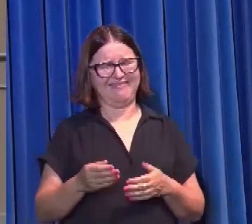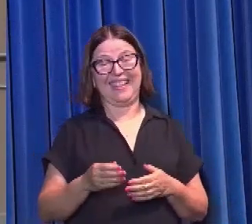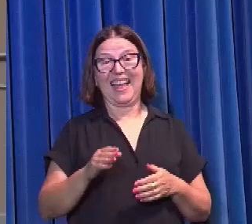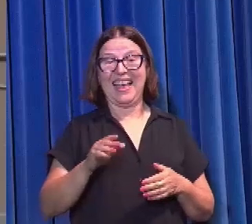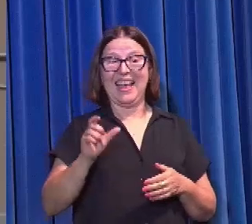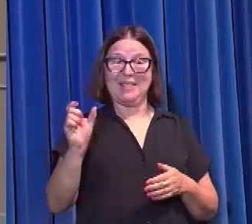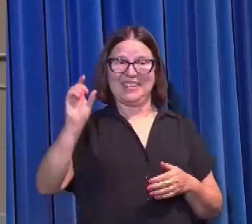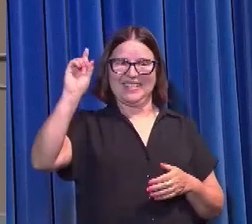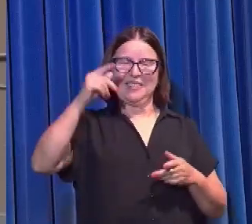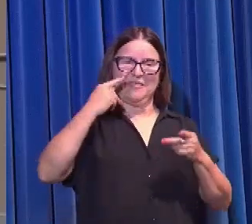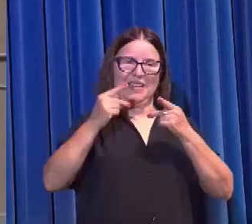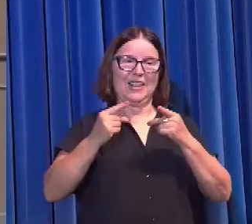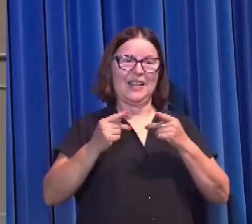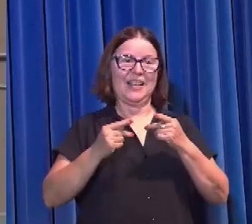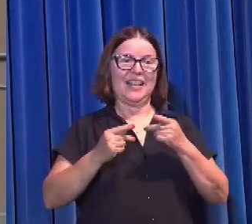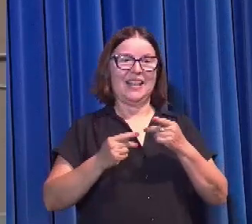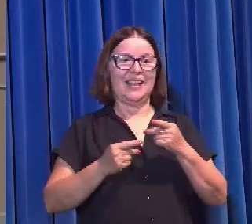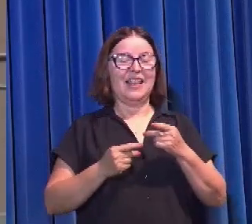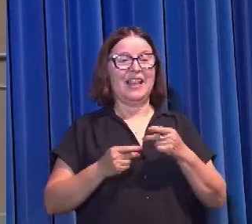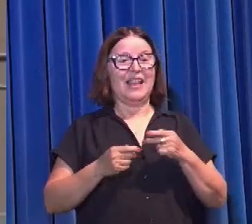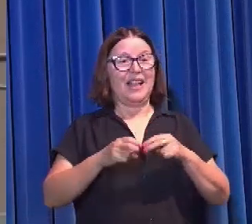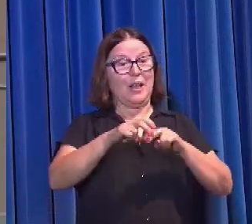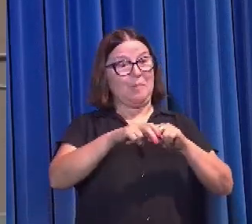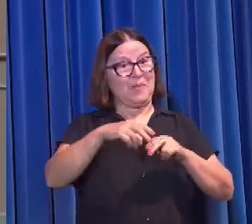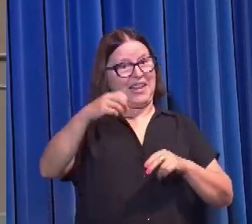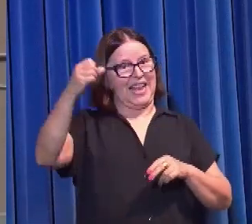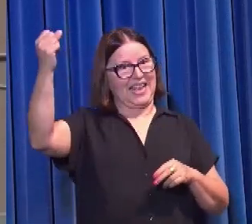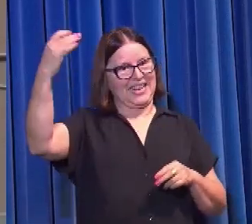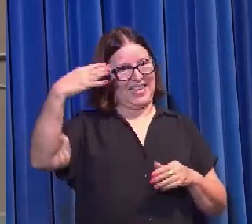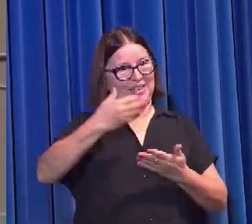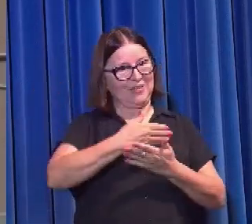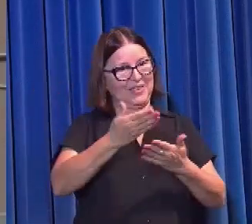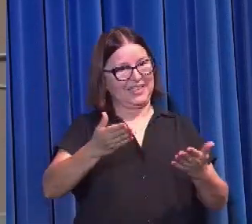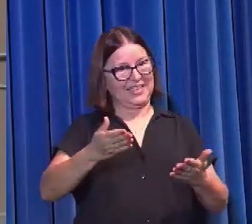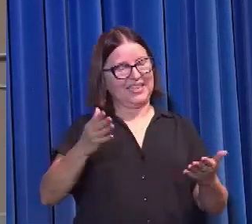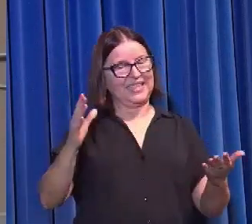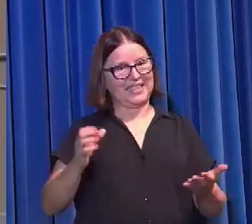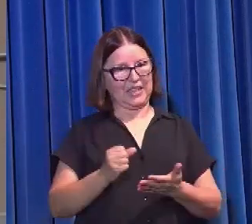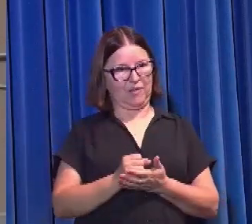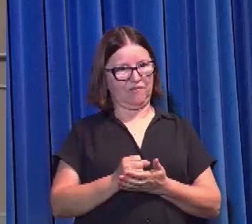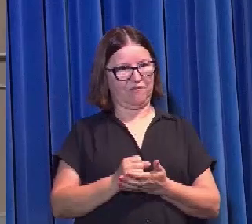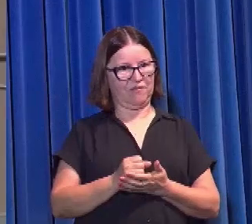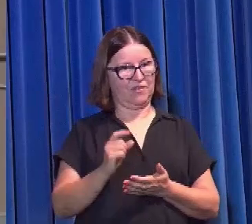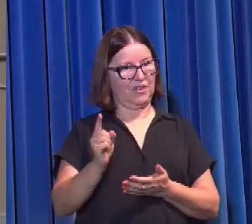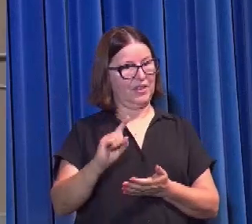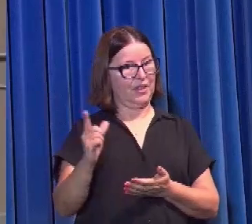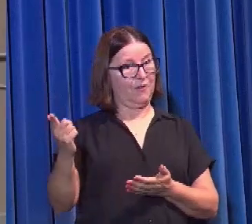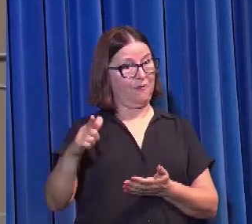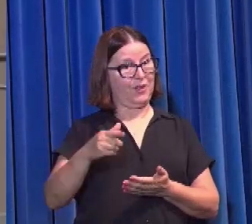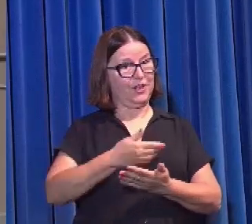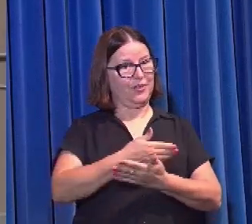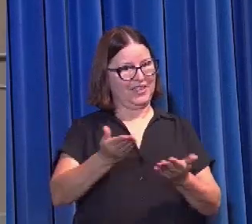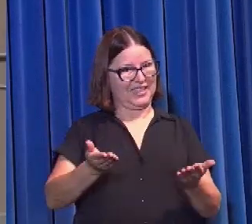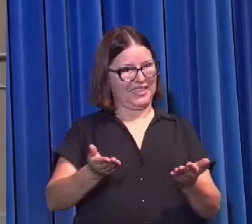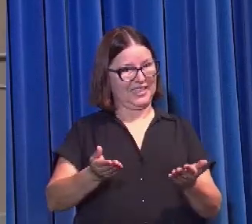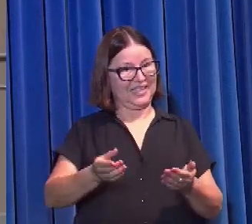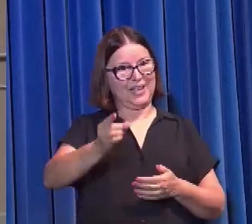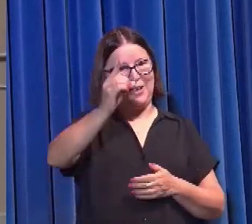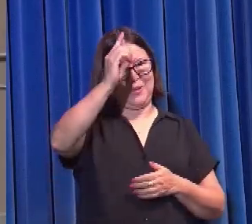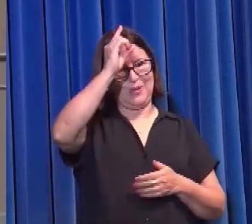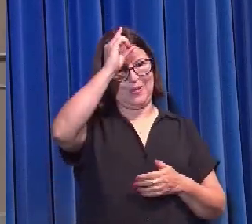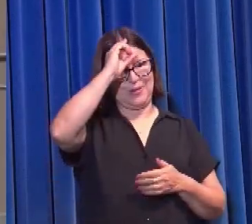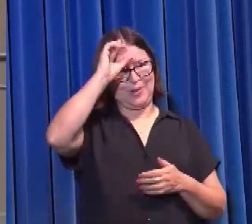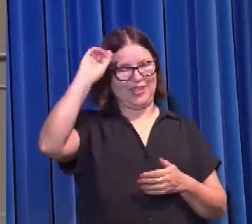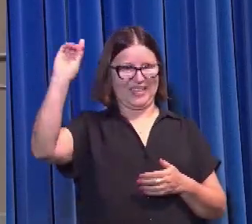sois salvos mediante a fé. Isso não vem de vós, é um dom de Deus. Esse dom da